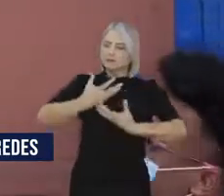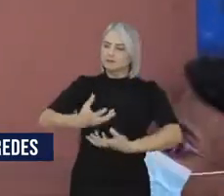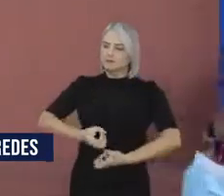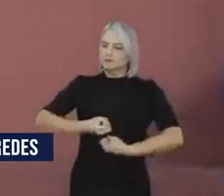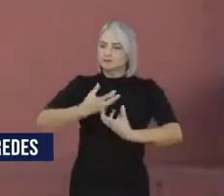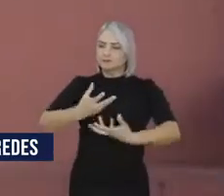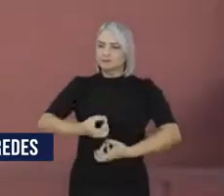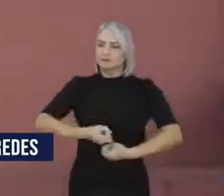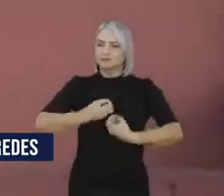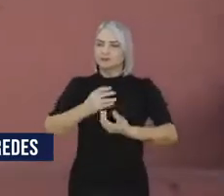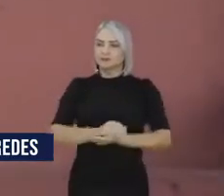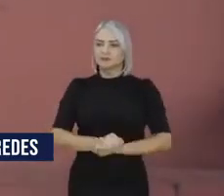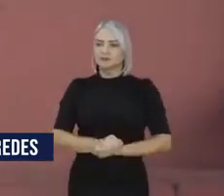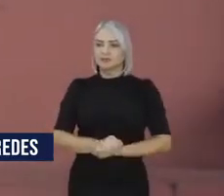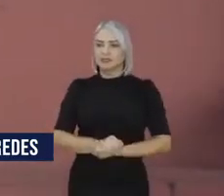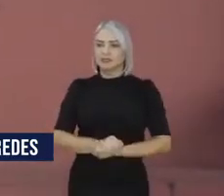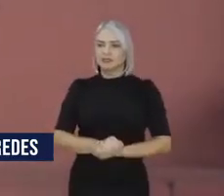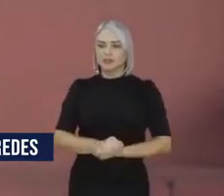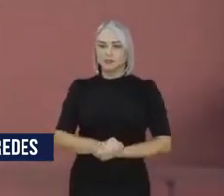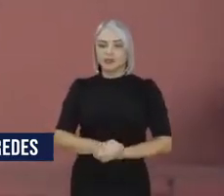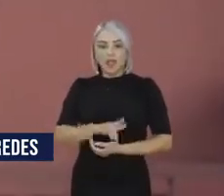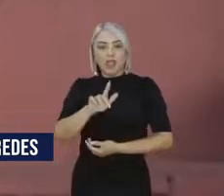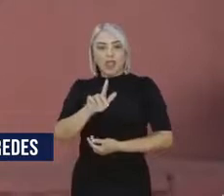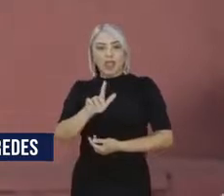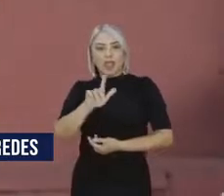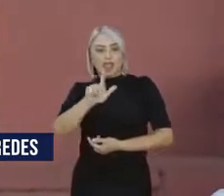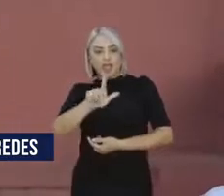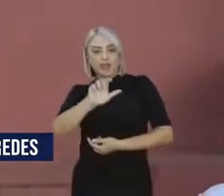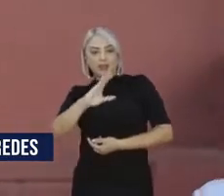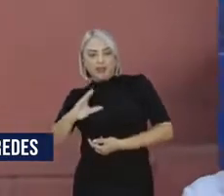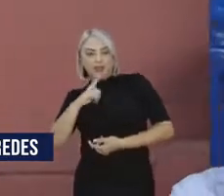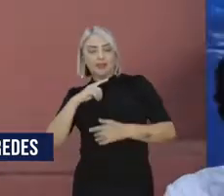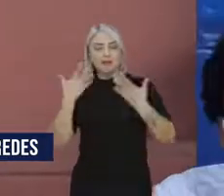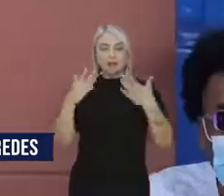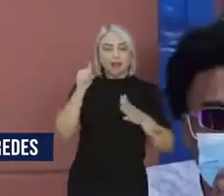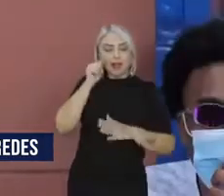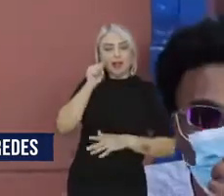A Flor MC também. Também quero uma salva de palmas para ela.